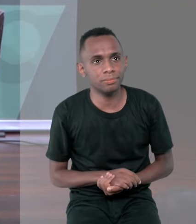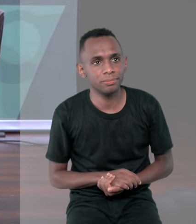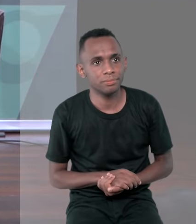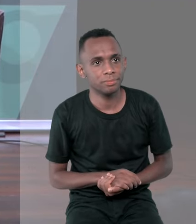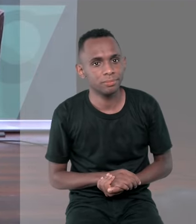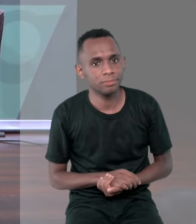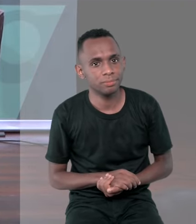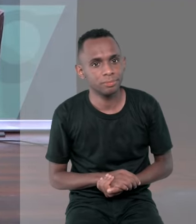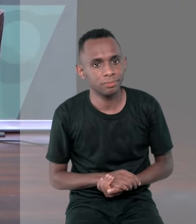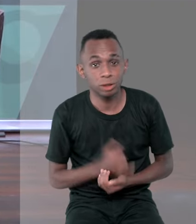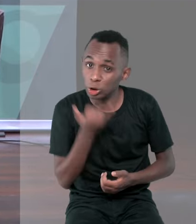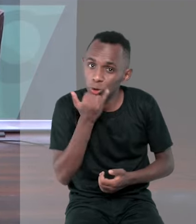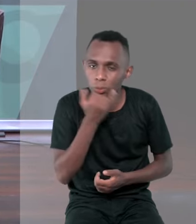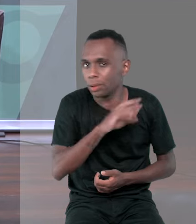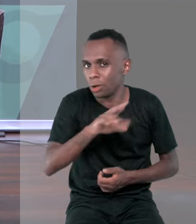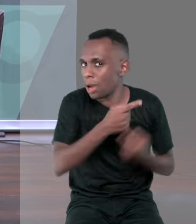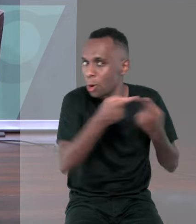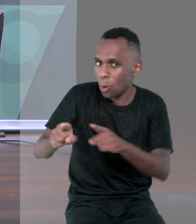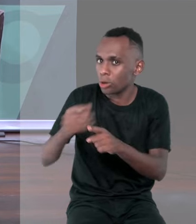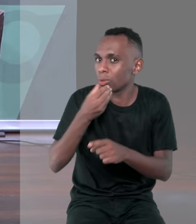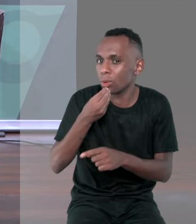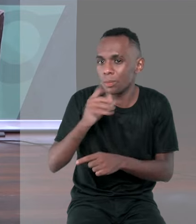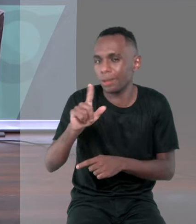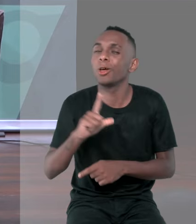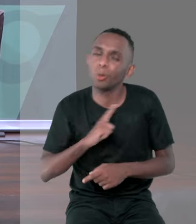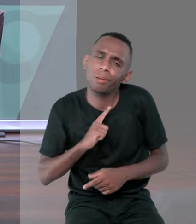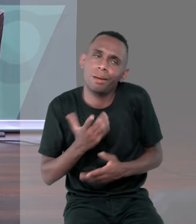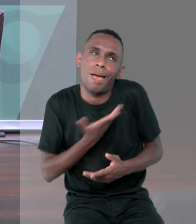Gente, mas não é nada contra. Eu tenho